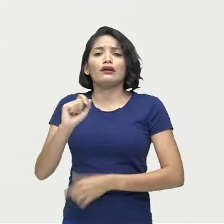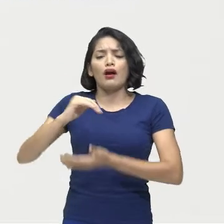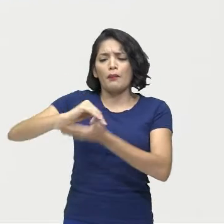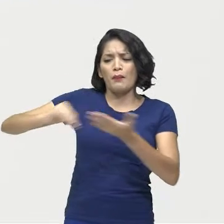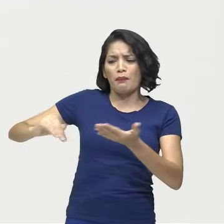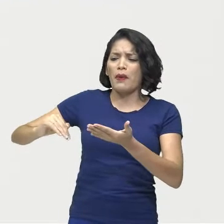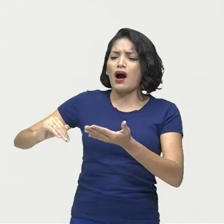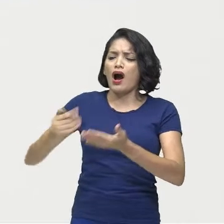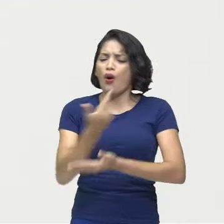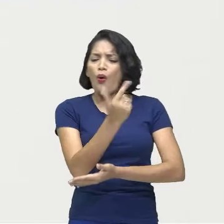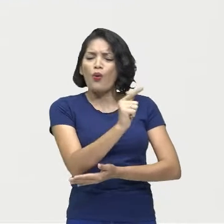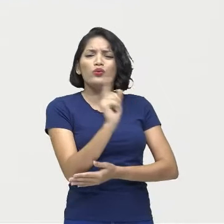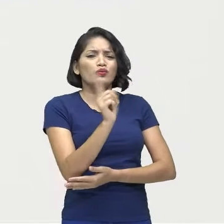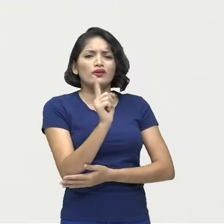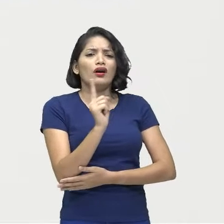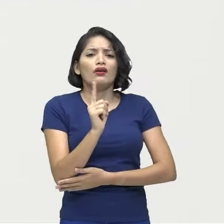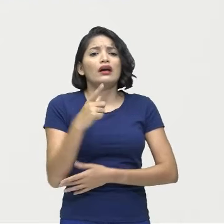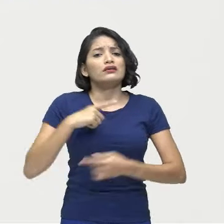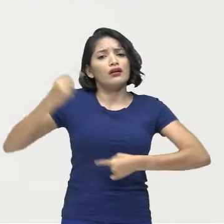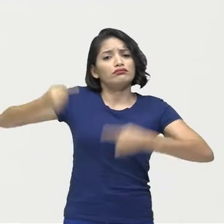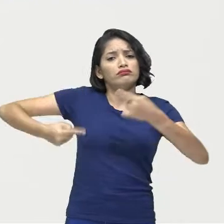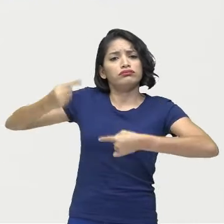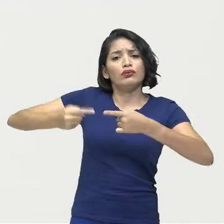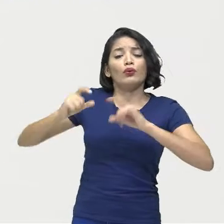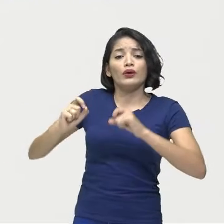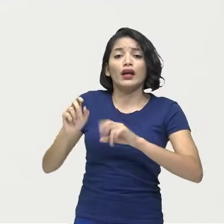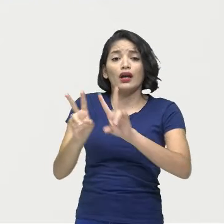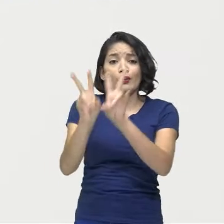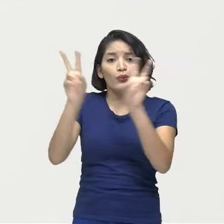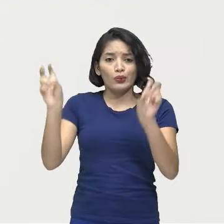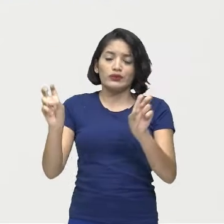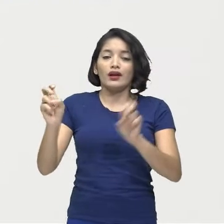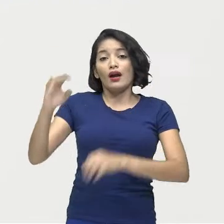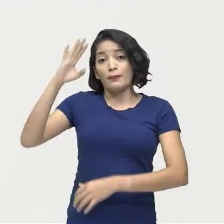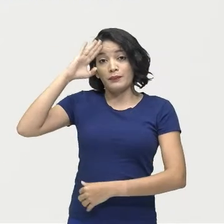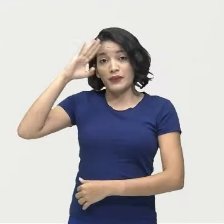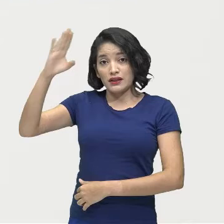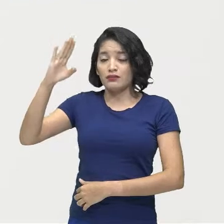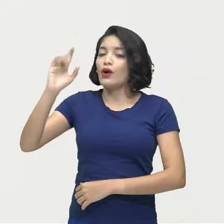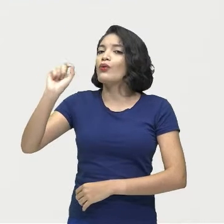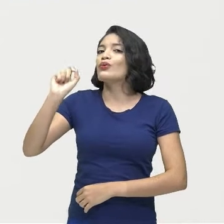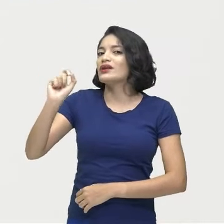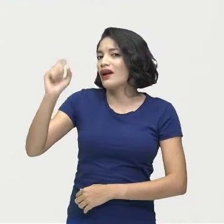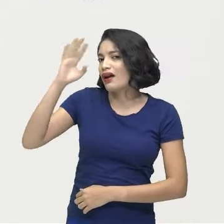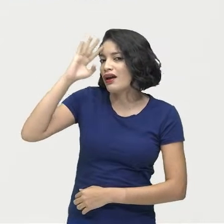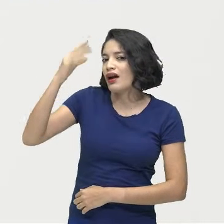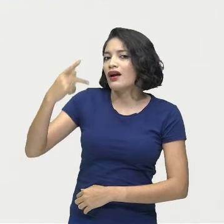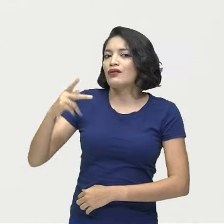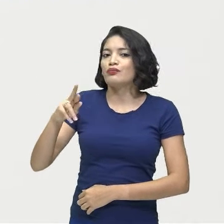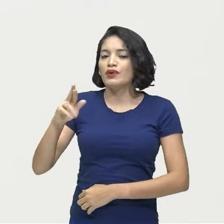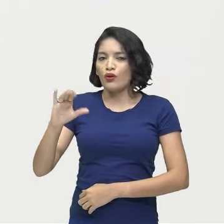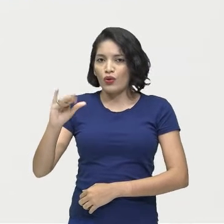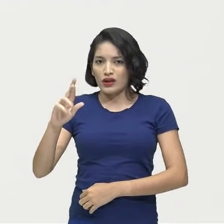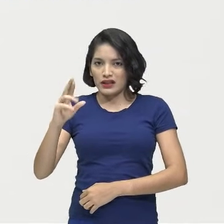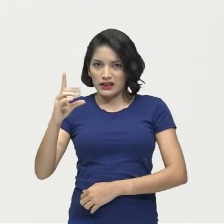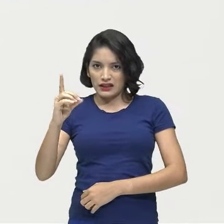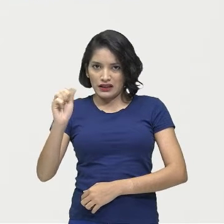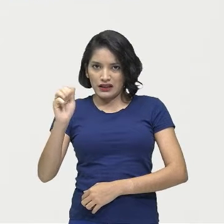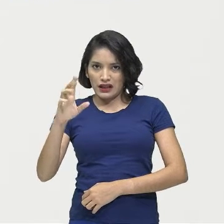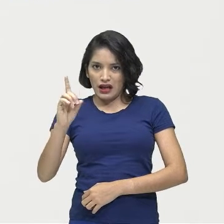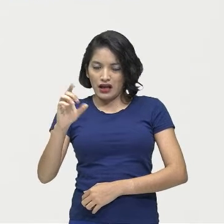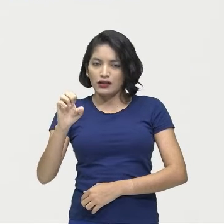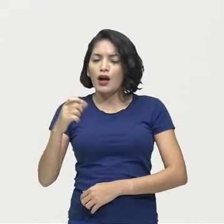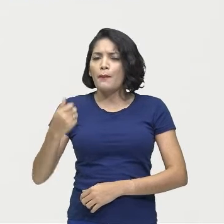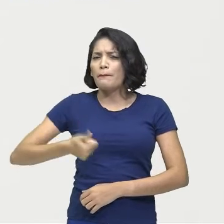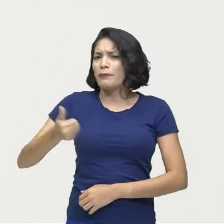do outro. A contenda entre os dois se referia a uma questão de prioridade. Então, o que era a prioridade? Vamos primeiro